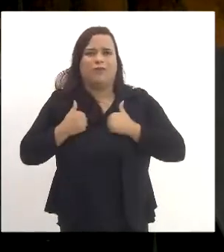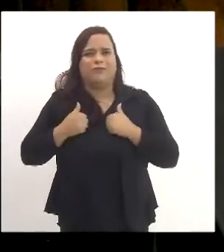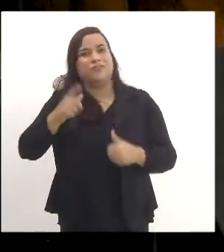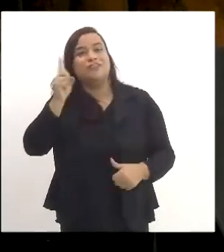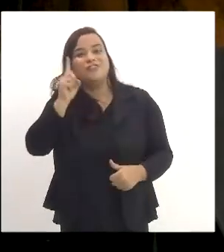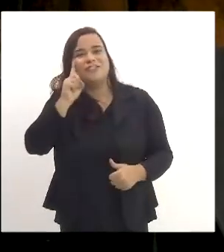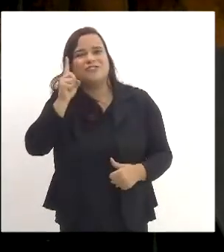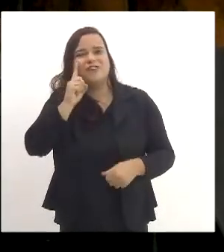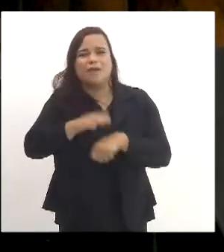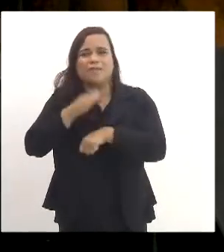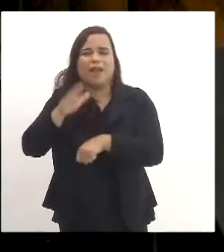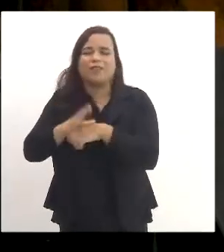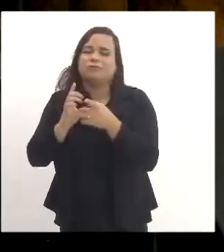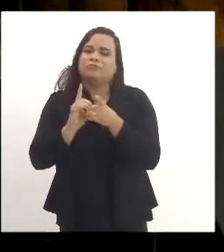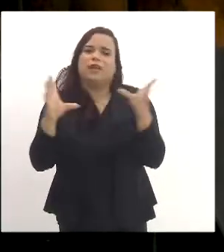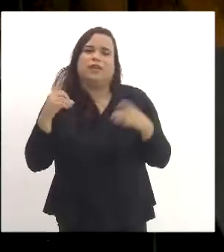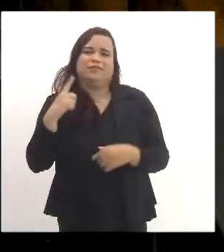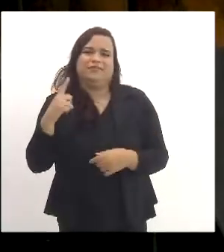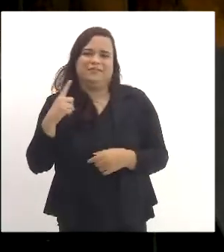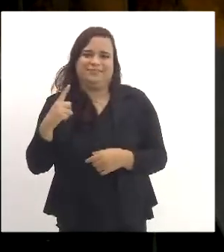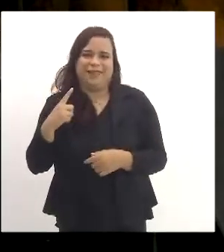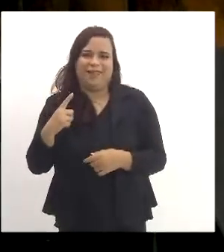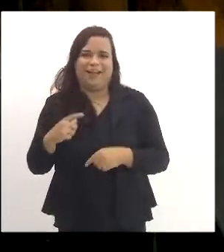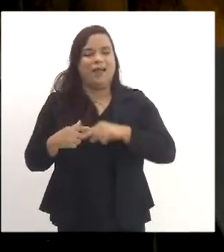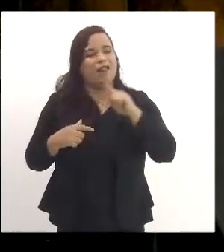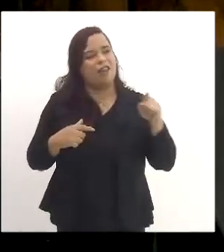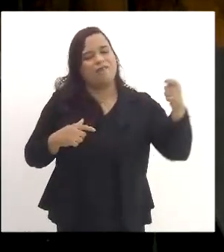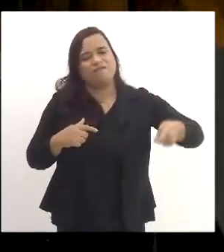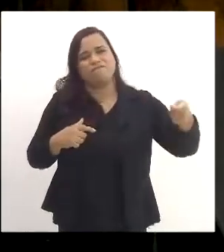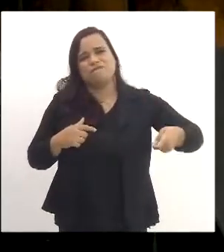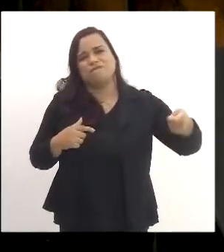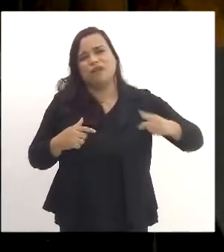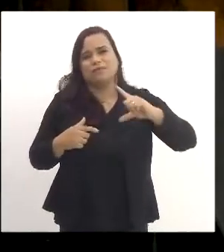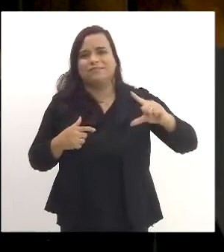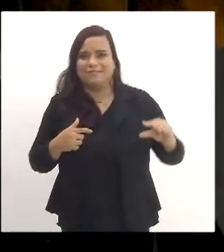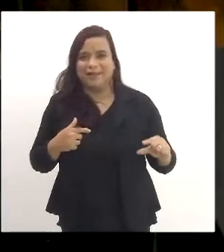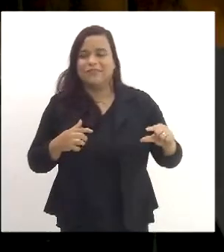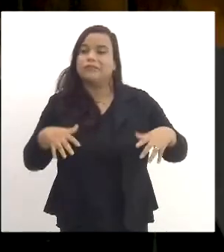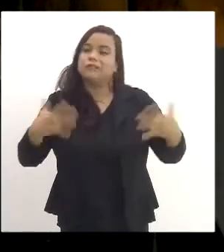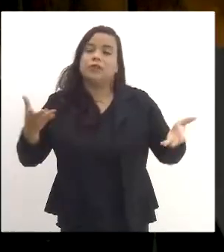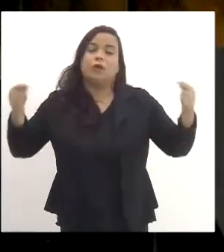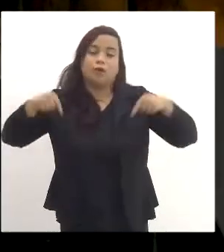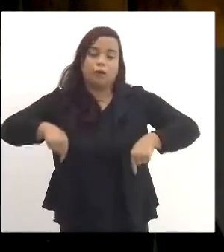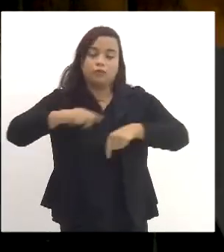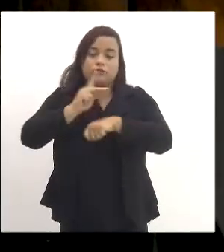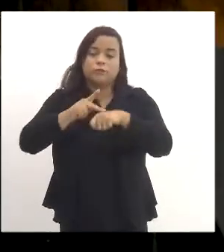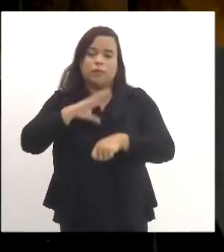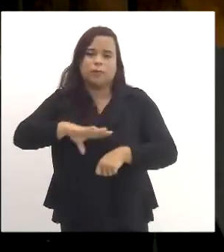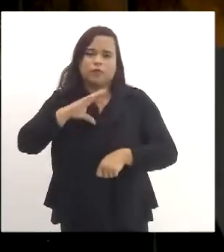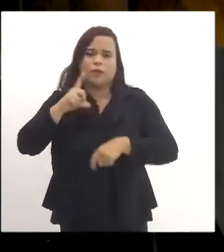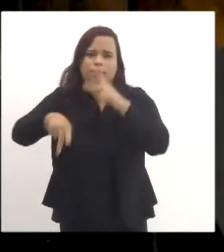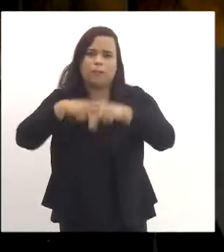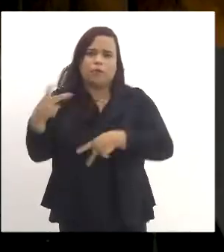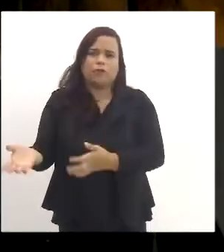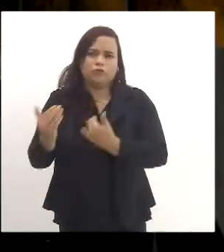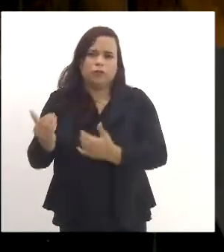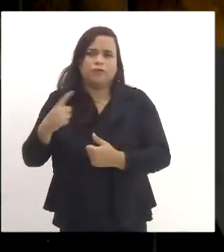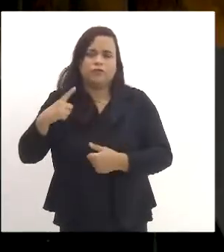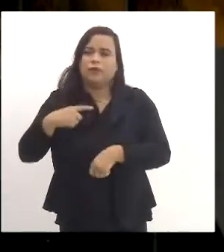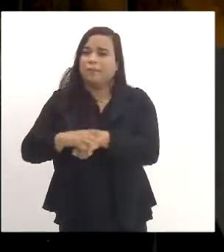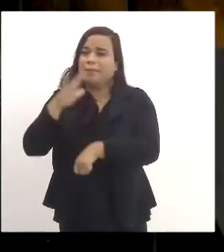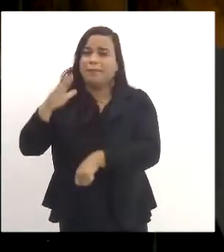vividos em democracia do que os vividos sob ditadura. E hoje Portugal tem uma das populações jovens europeias